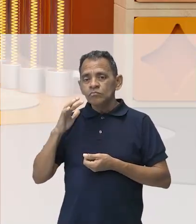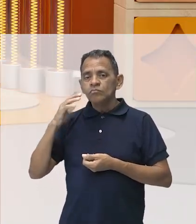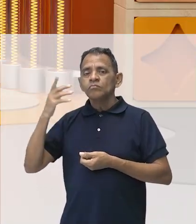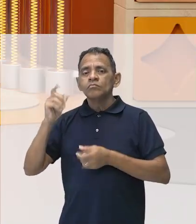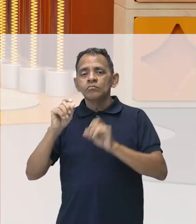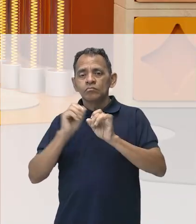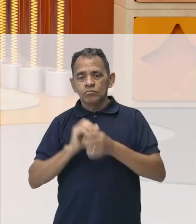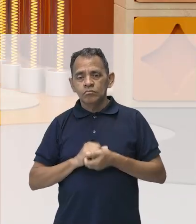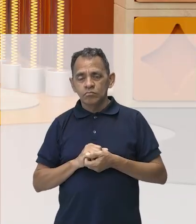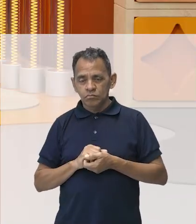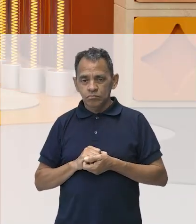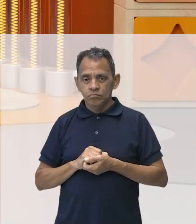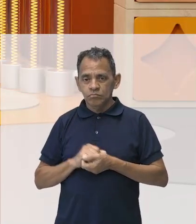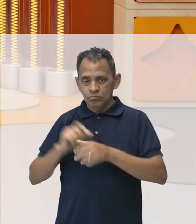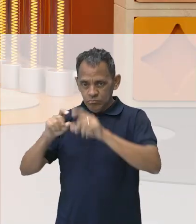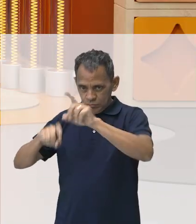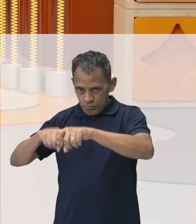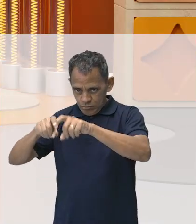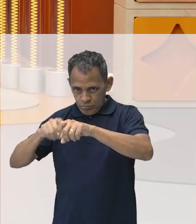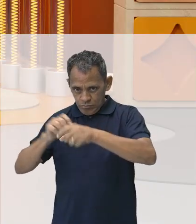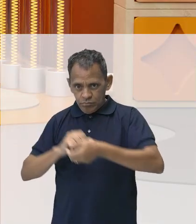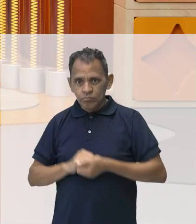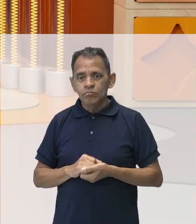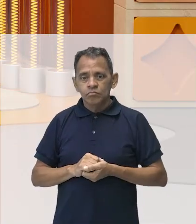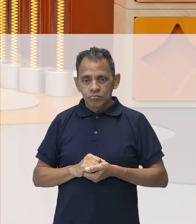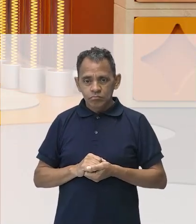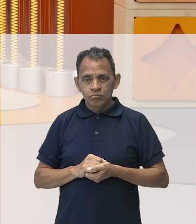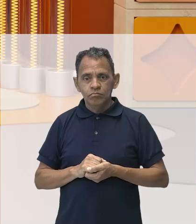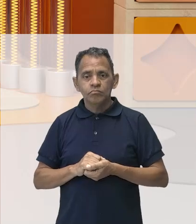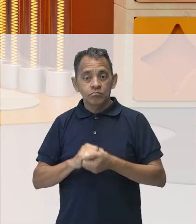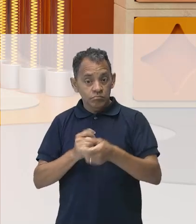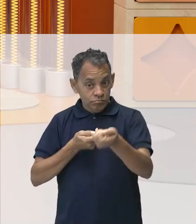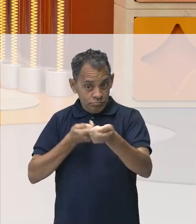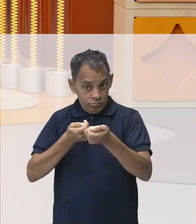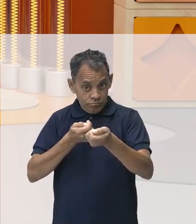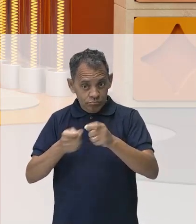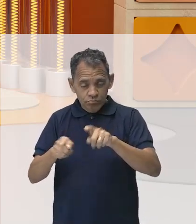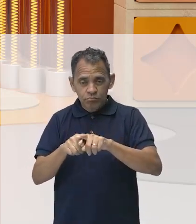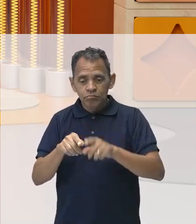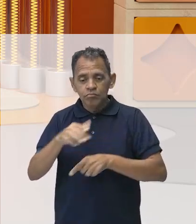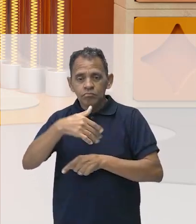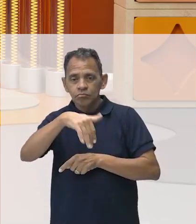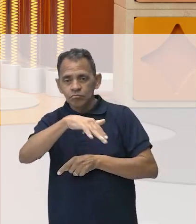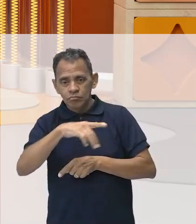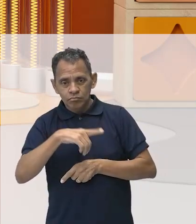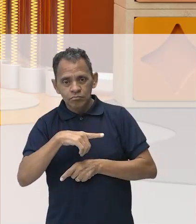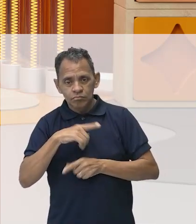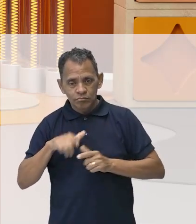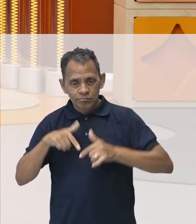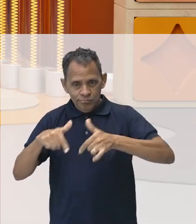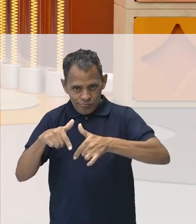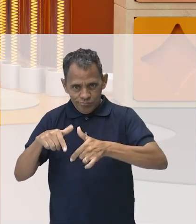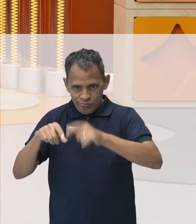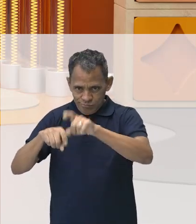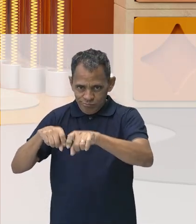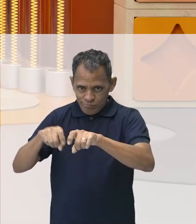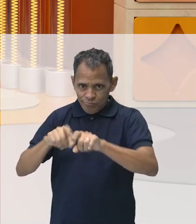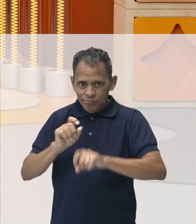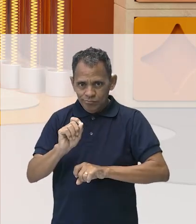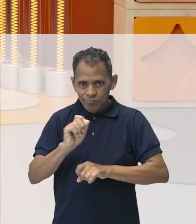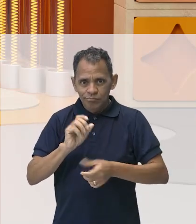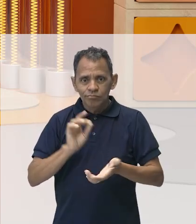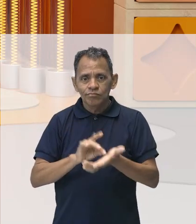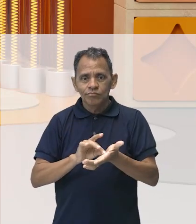que a gente pode analisar, tá? Essa estrutura, né, uma área que tem as atividades de agricultura,